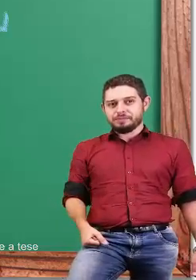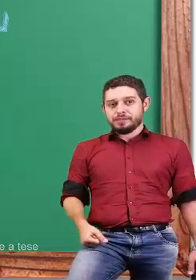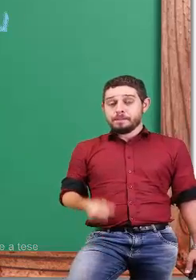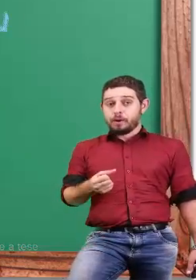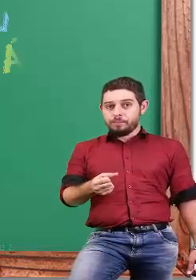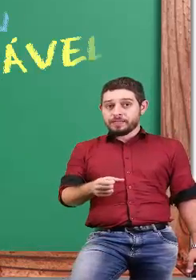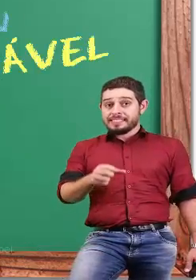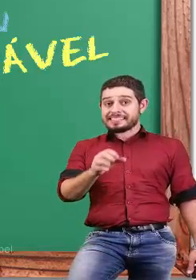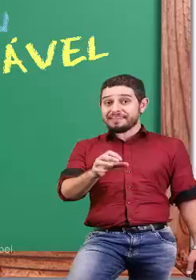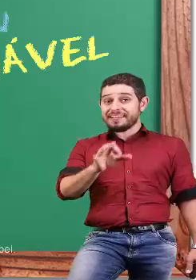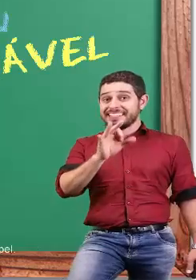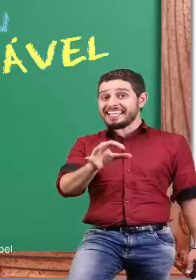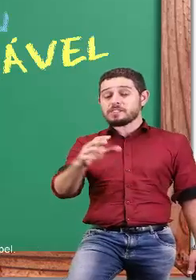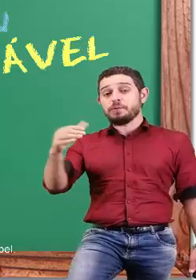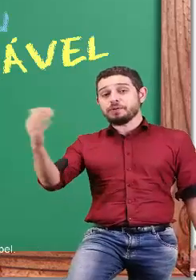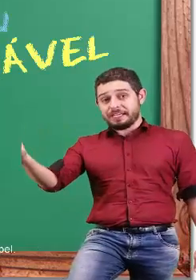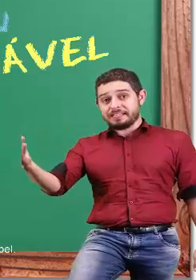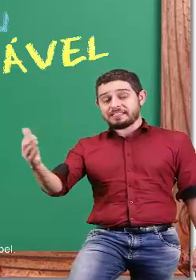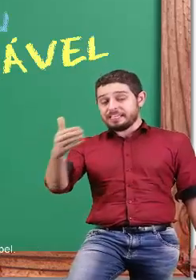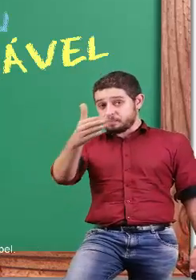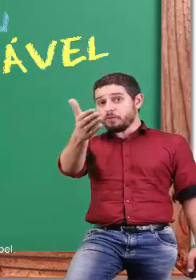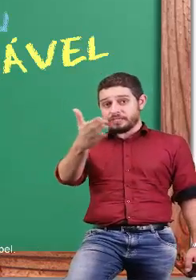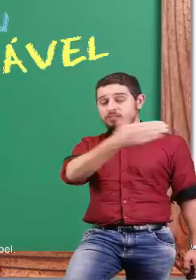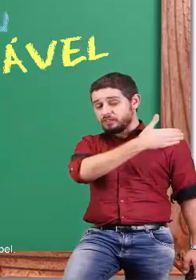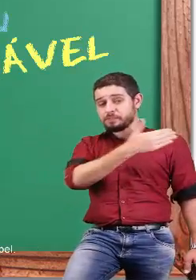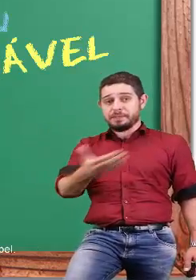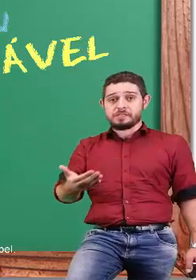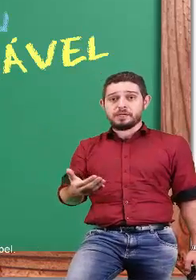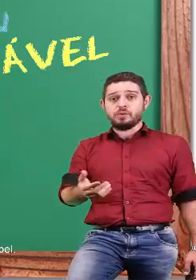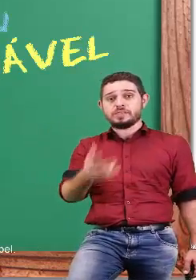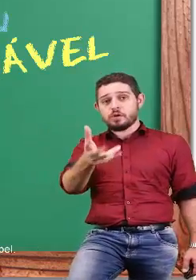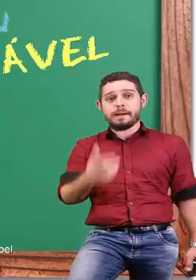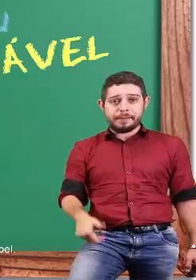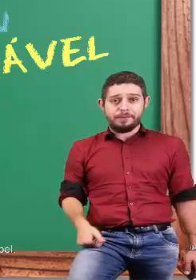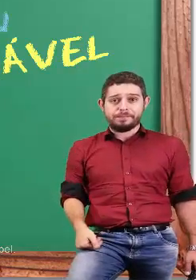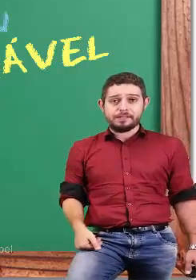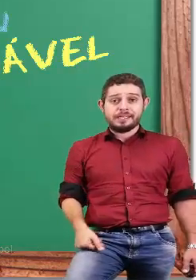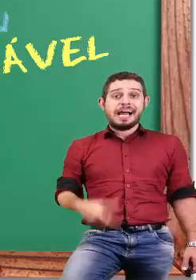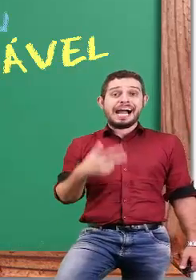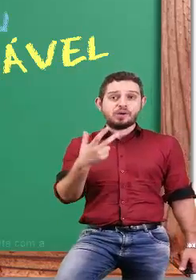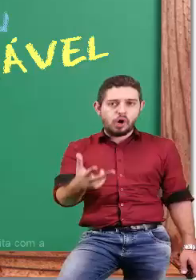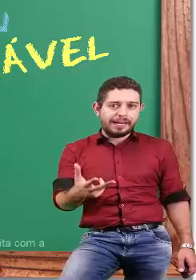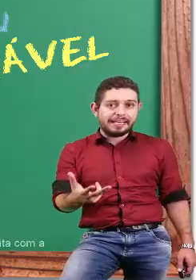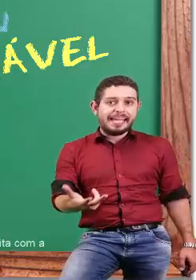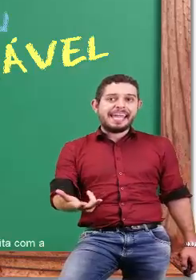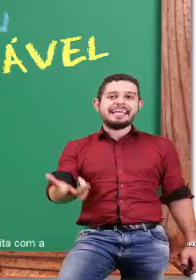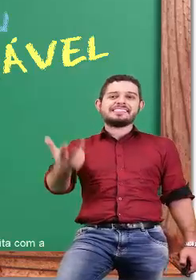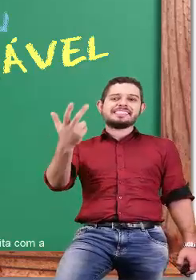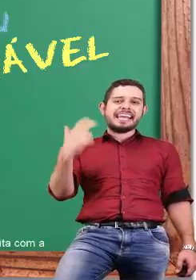válido? Bom, escreva três porquês respondendo às primeiras perguntas em um papel.